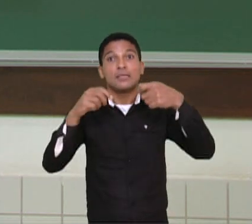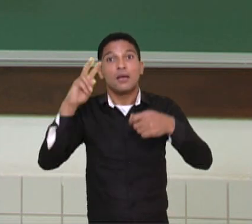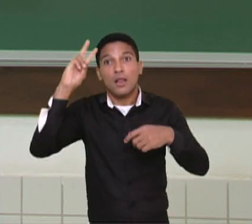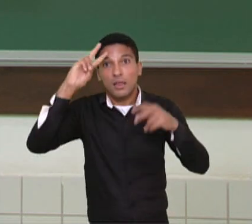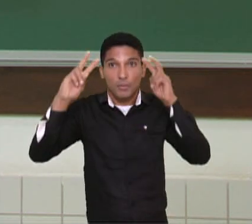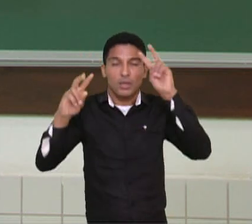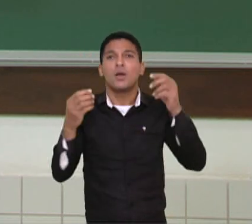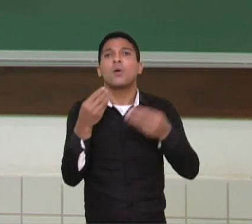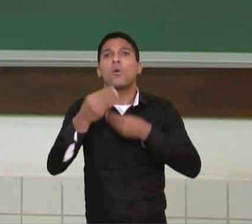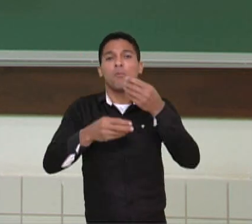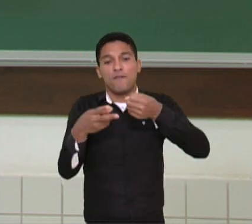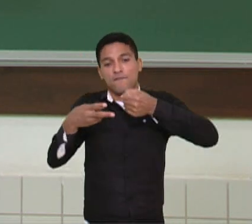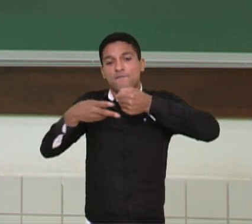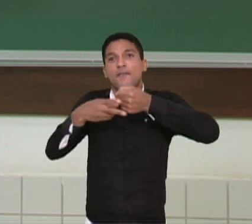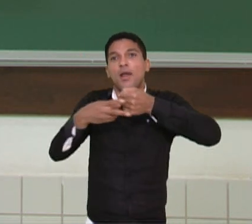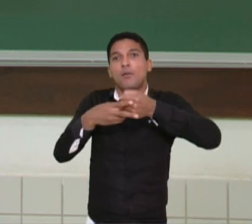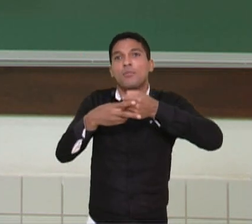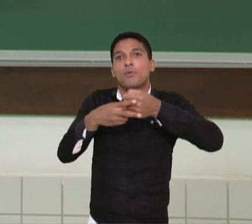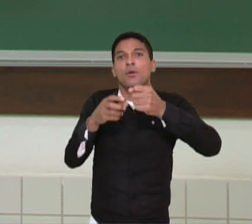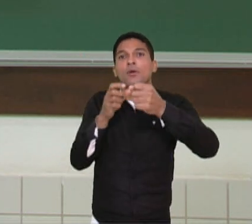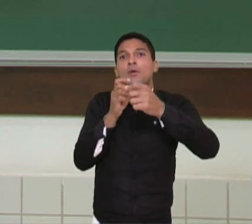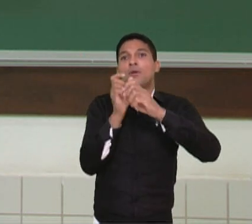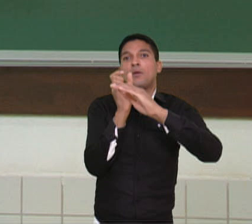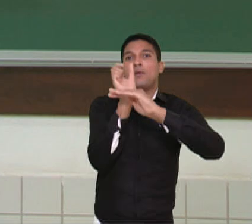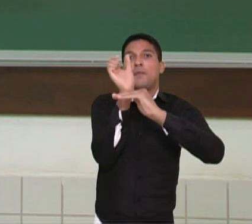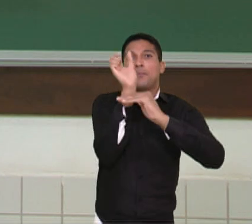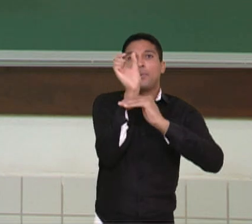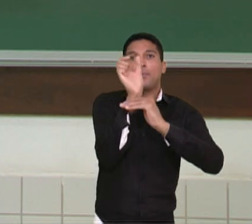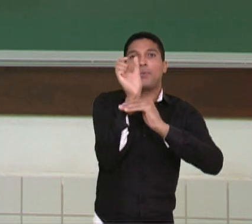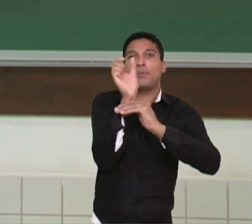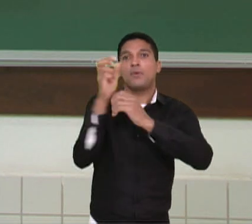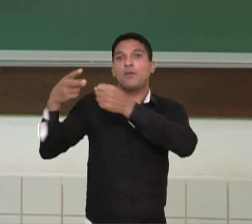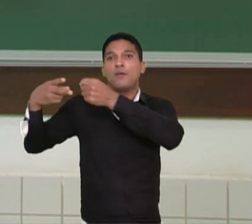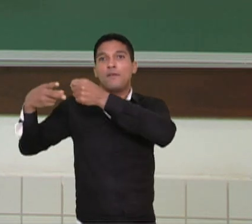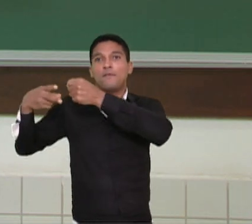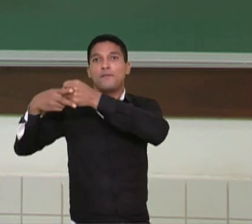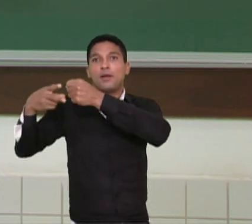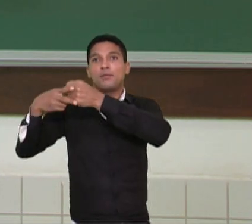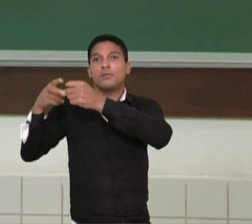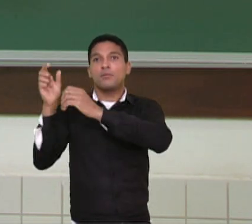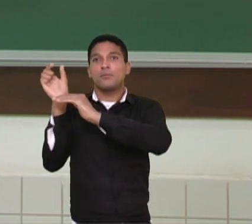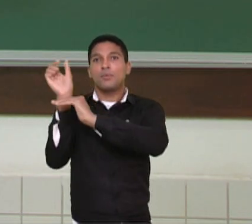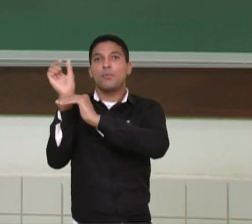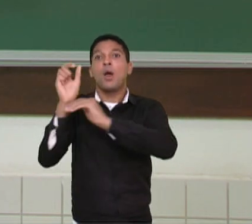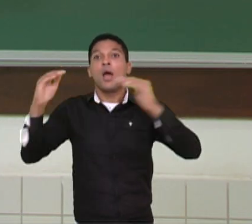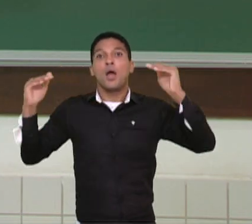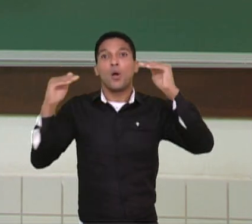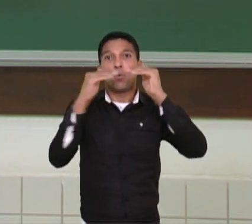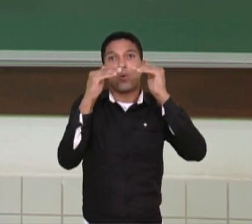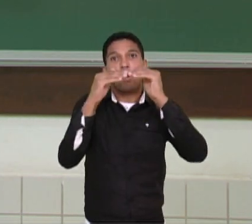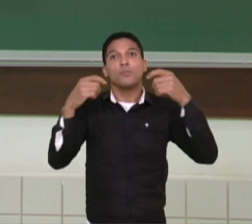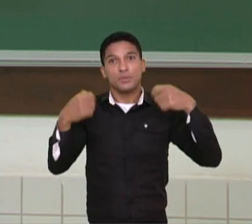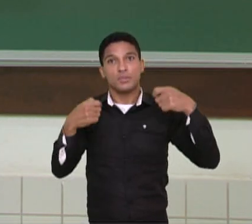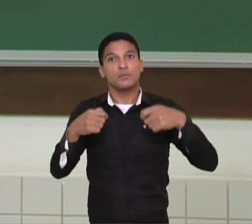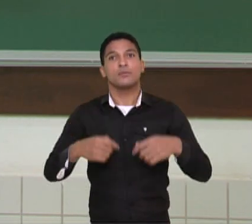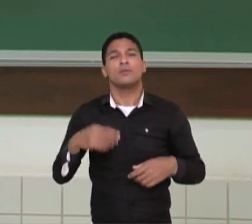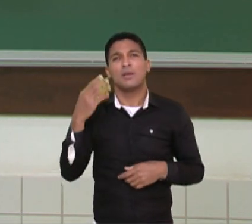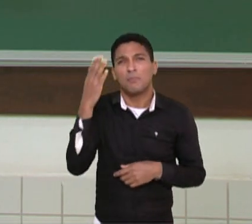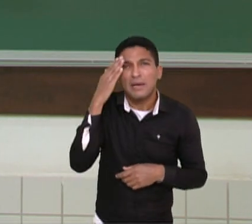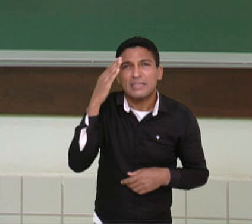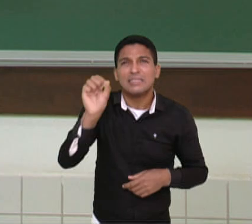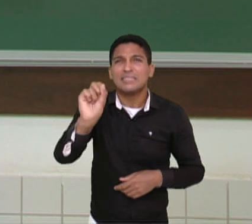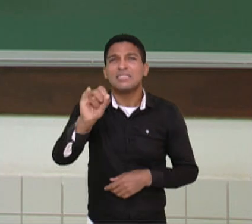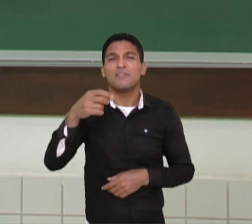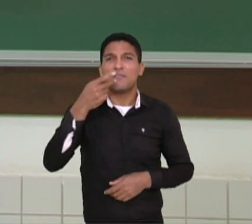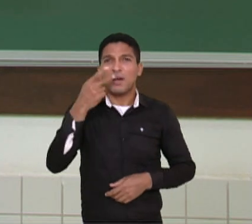concordância verbal ela é mais estigmatizada na oralidade, né? Então, se eu sou professor e chego para vocês e falo, nós foi, você coloca a mão na cabeça, meu